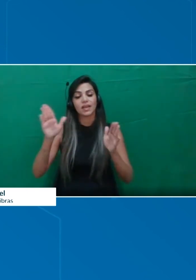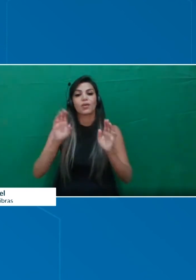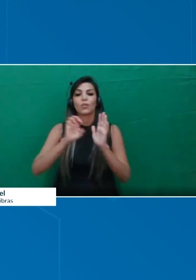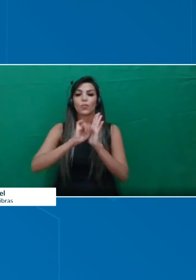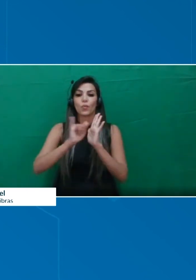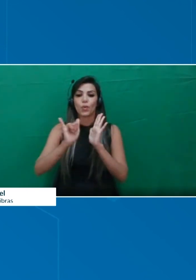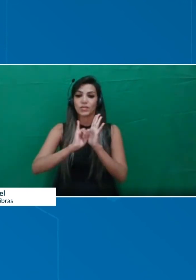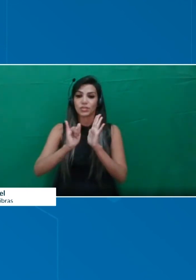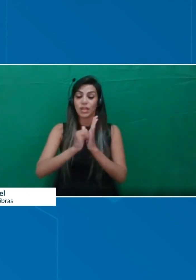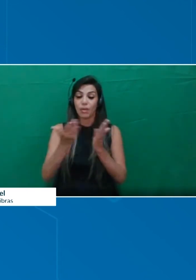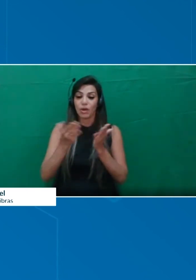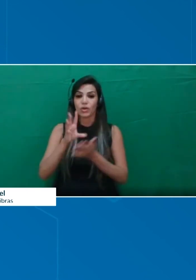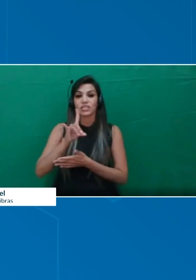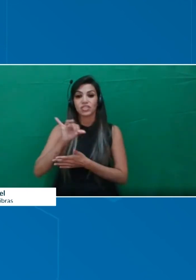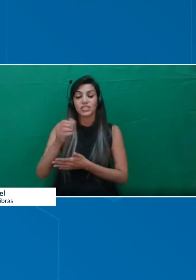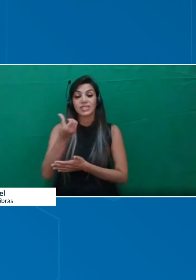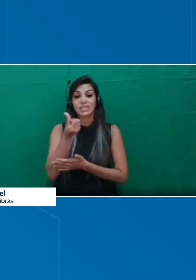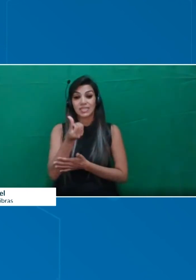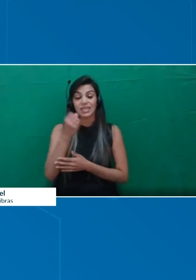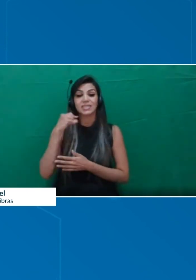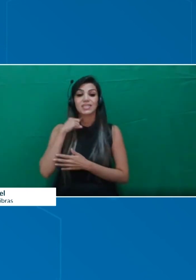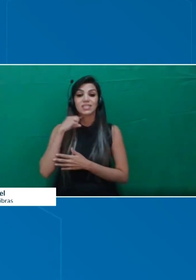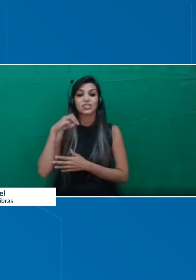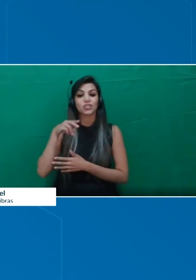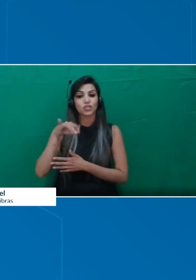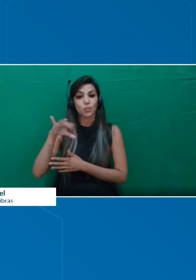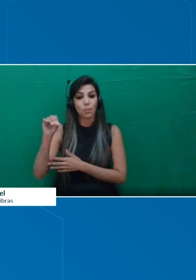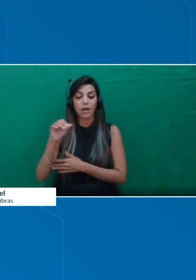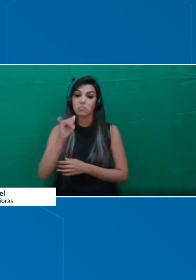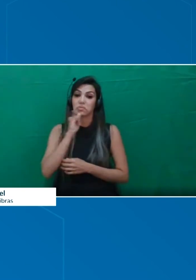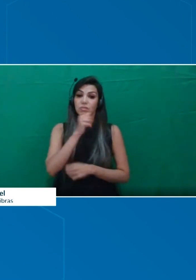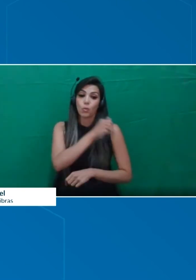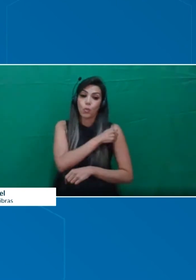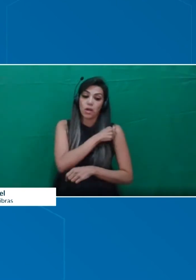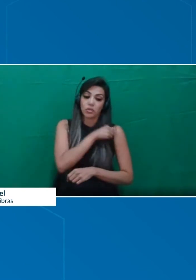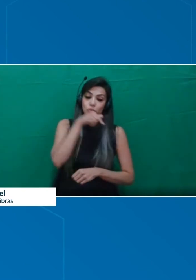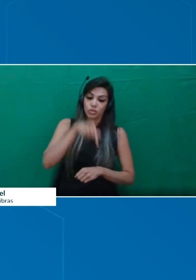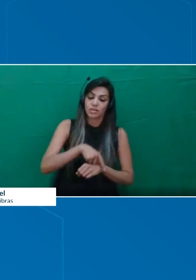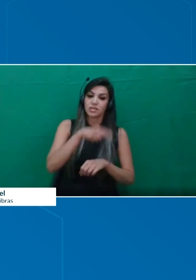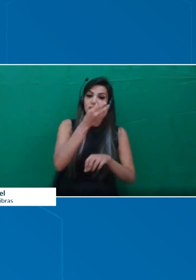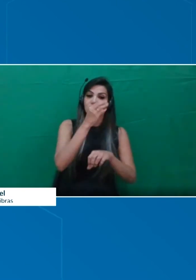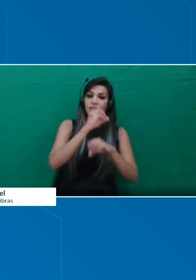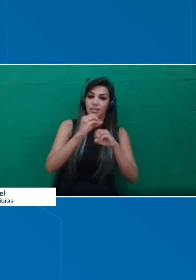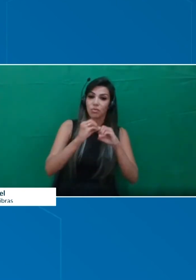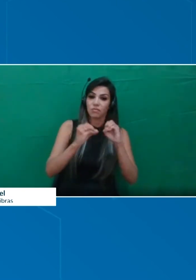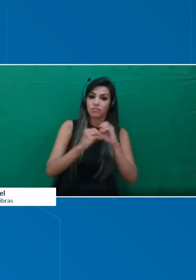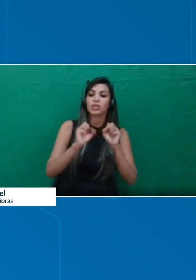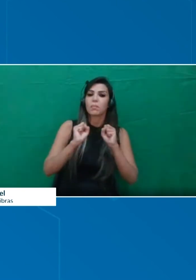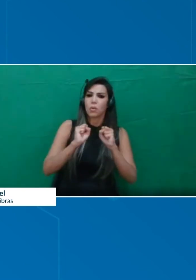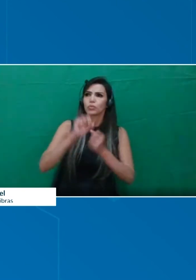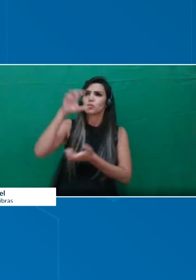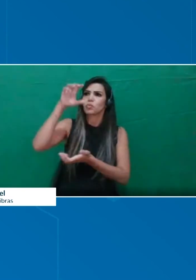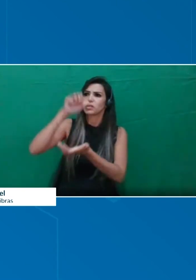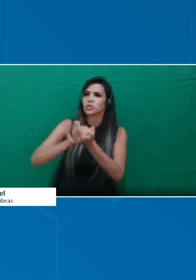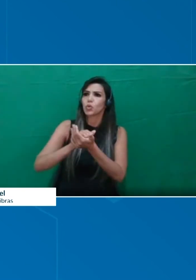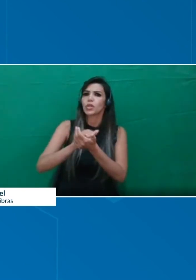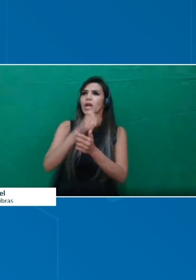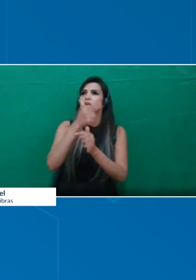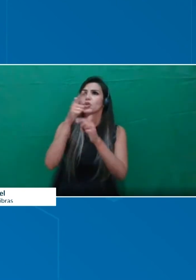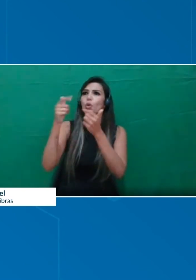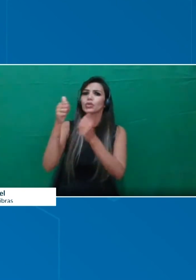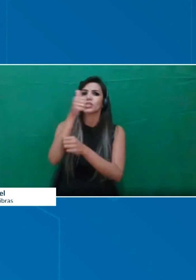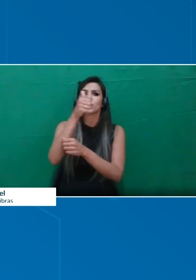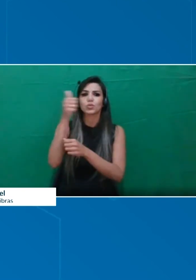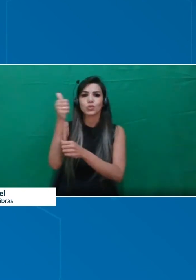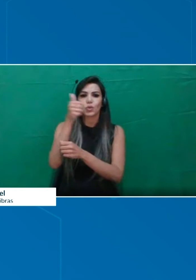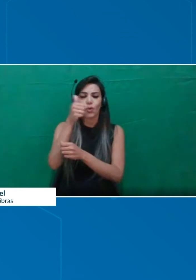da UFG vai poder se matricular em 11 outras universidades em disciplinas de seu interesse, né?